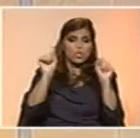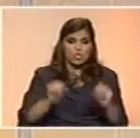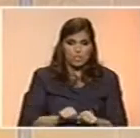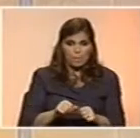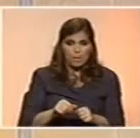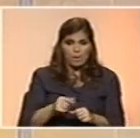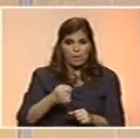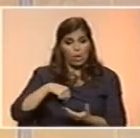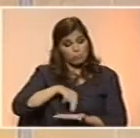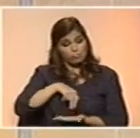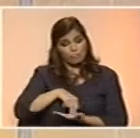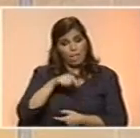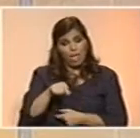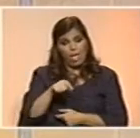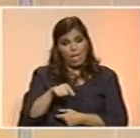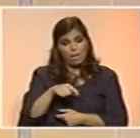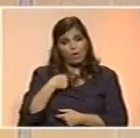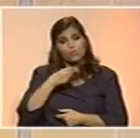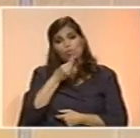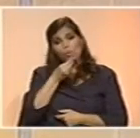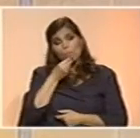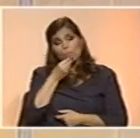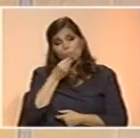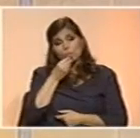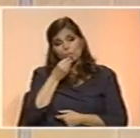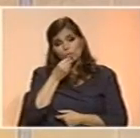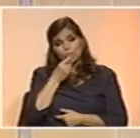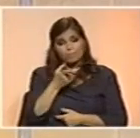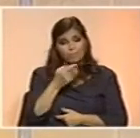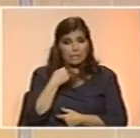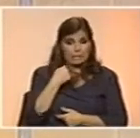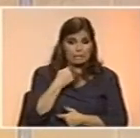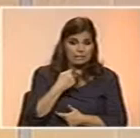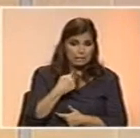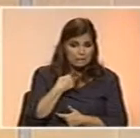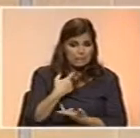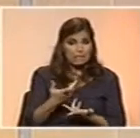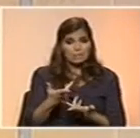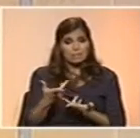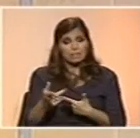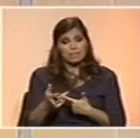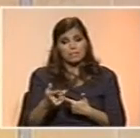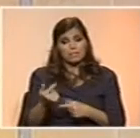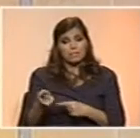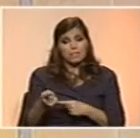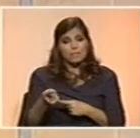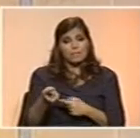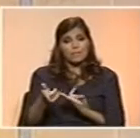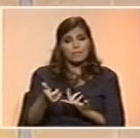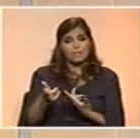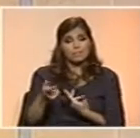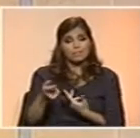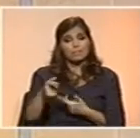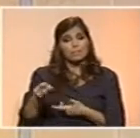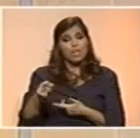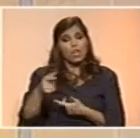no ecossistema, nós somos naturalmente omnívoros. Portanto, eu diria que se calhar não somos